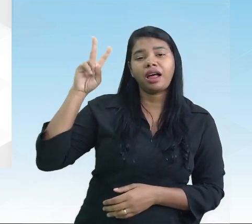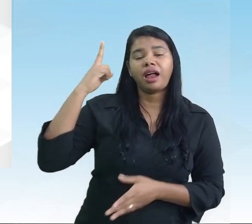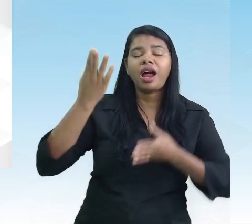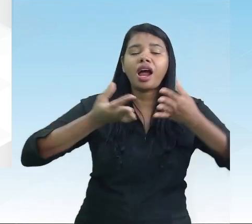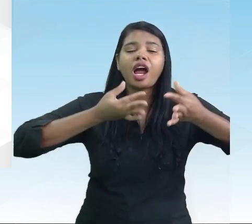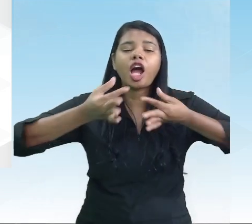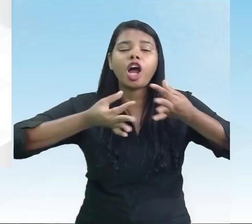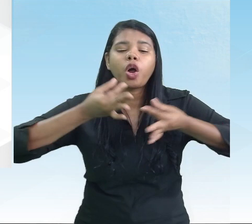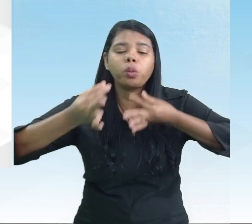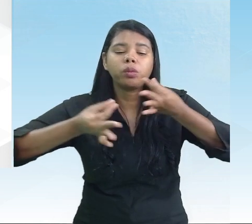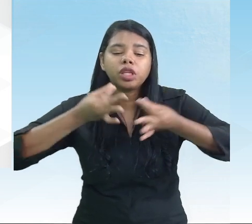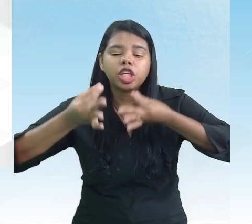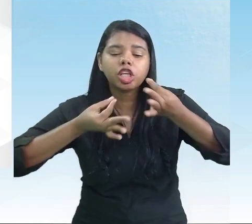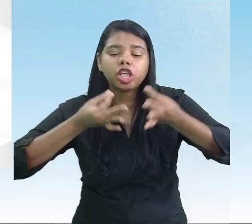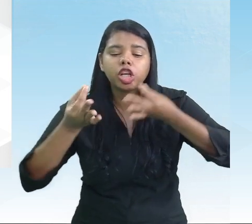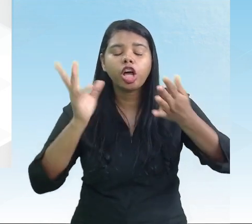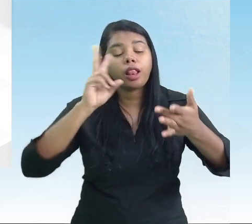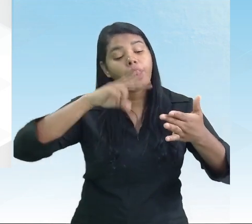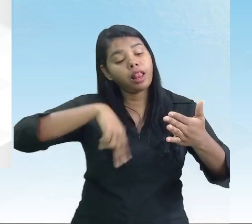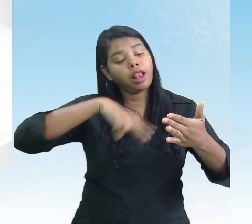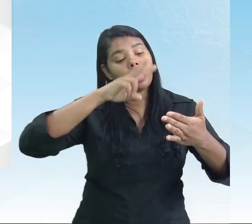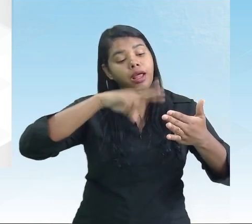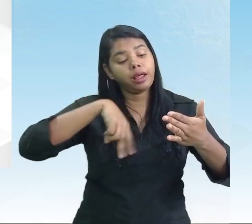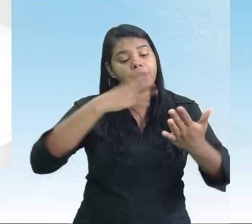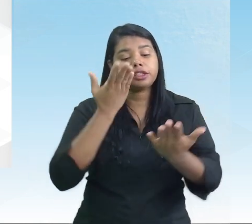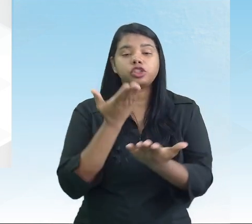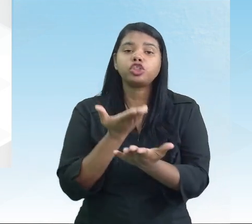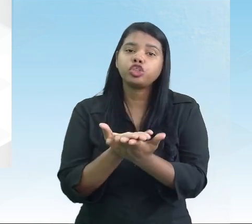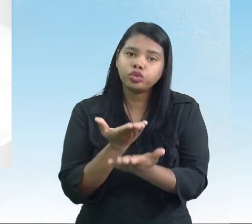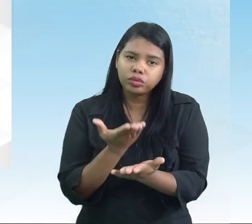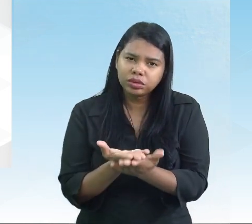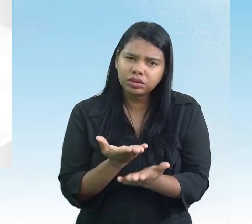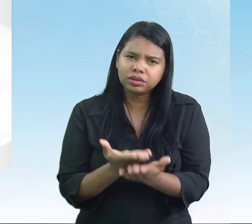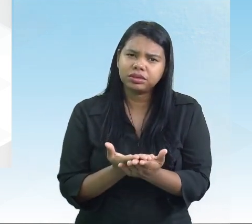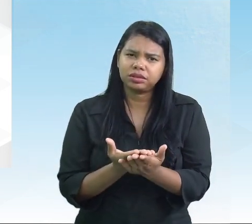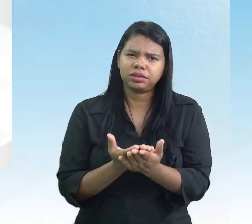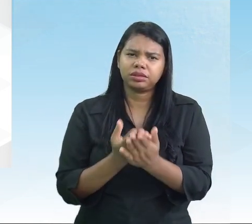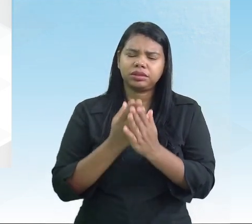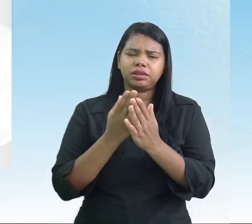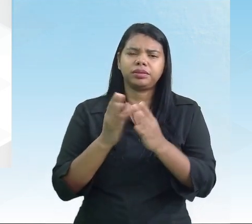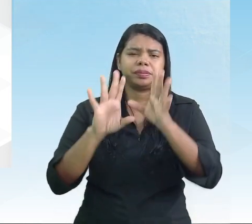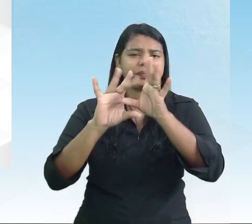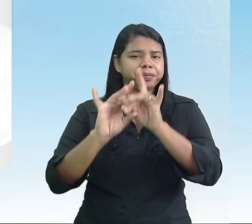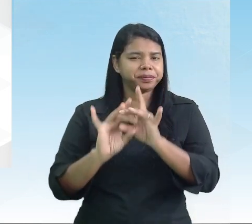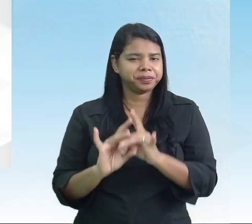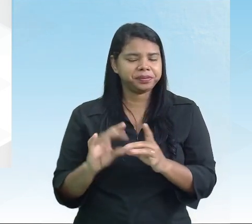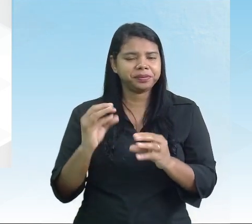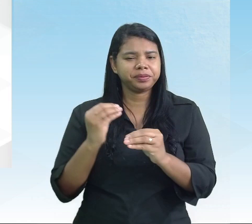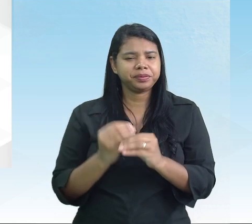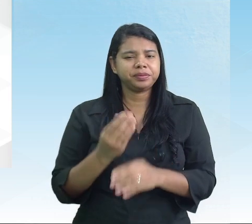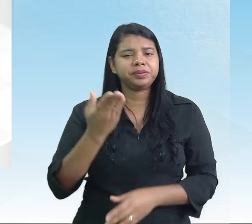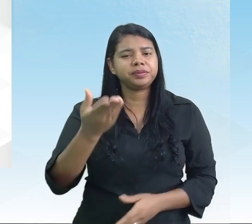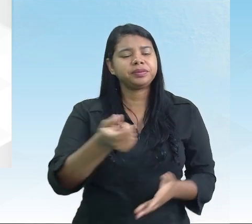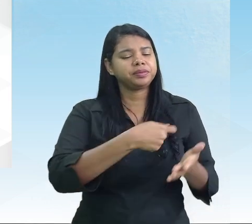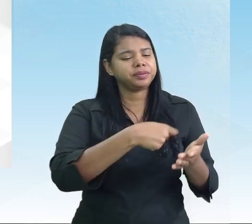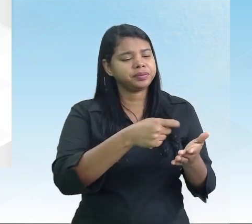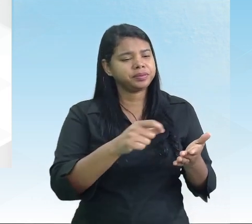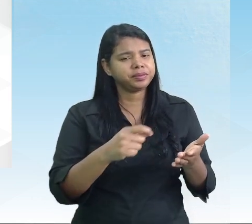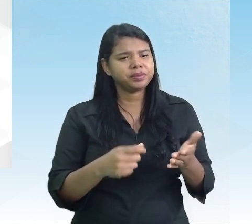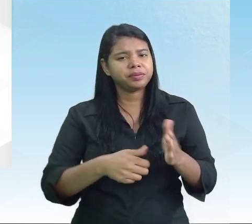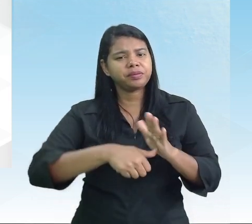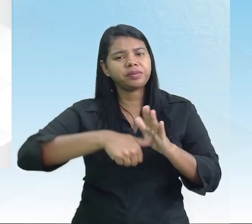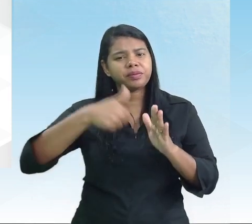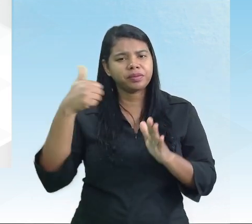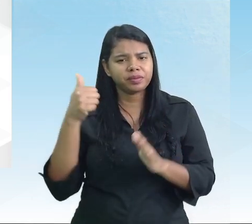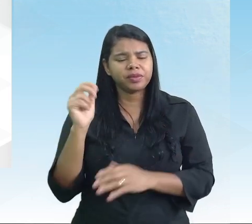argumentar, vamos ler, vamos estudar sobre aquele determinado assunto. E vocês podem escrever em primeira do